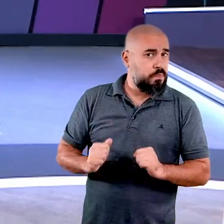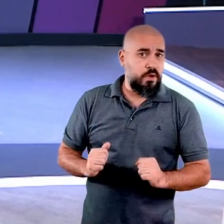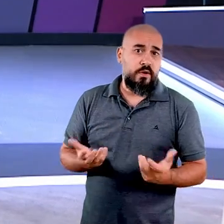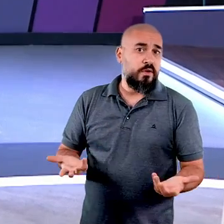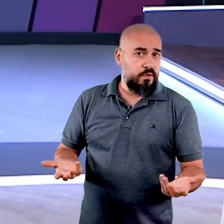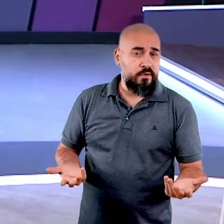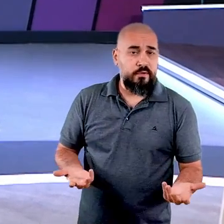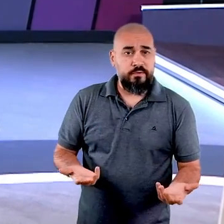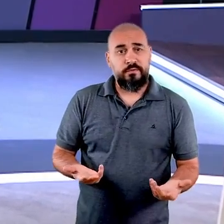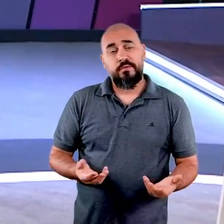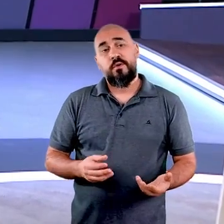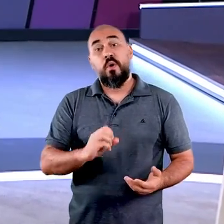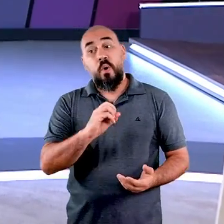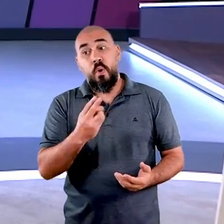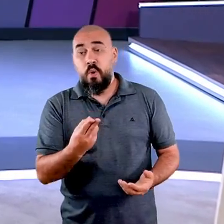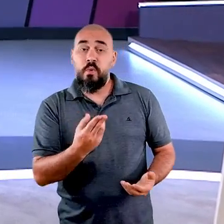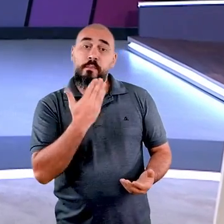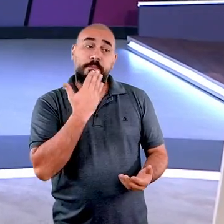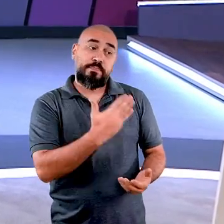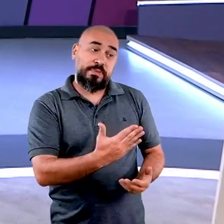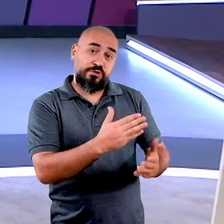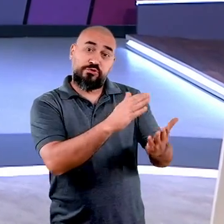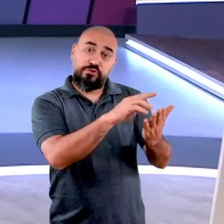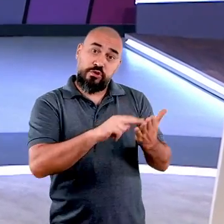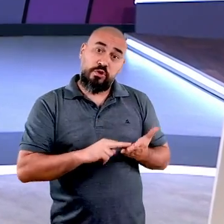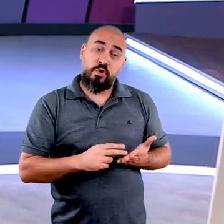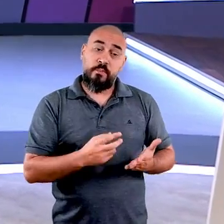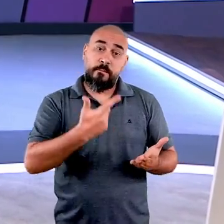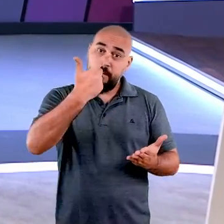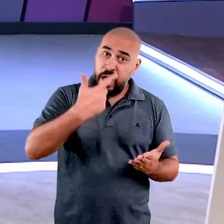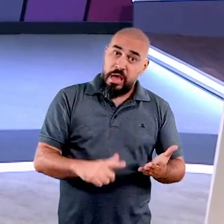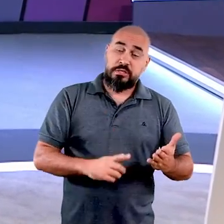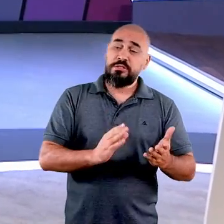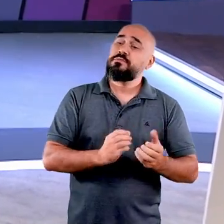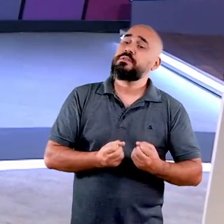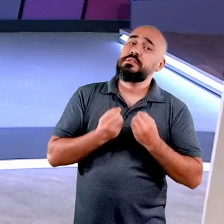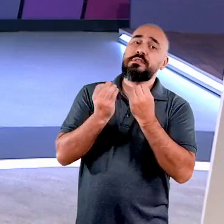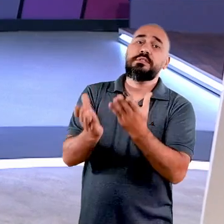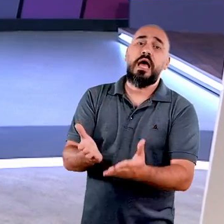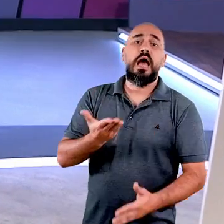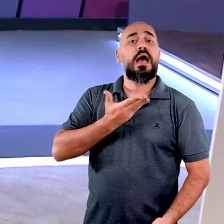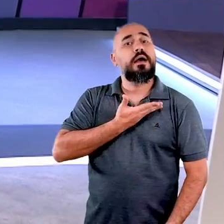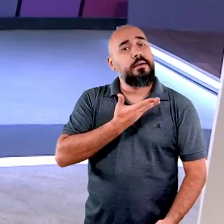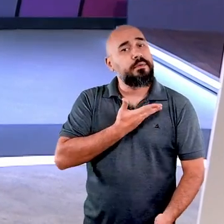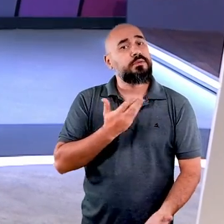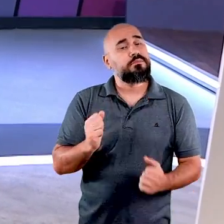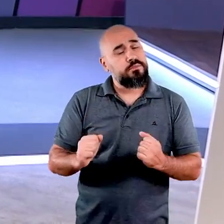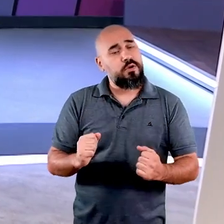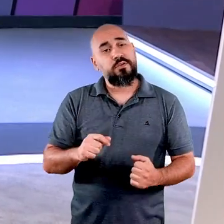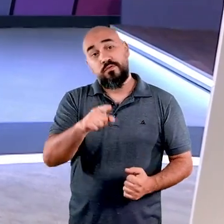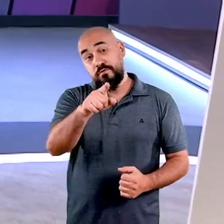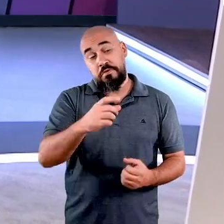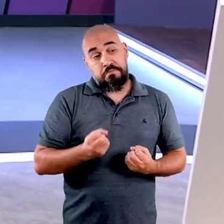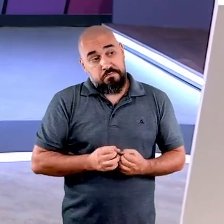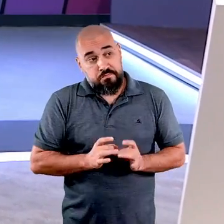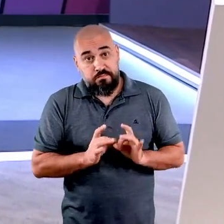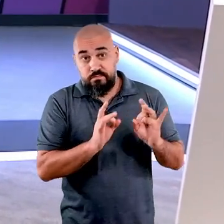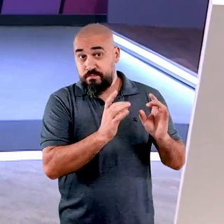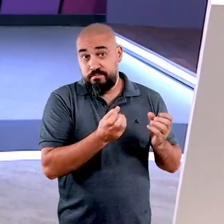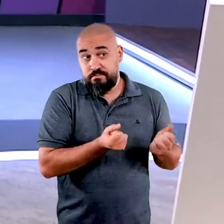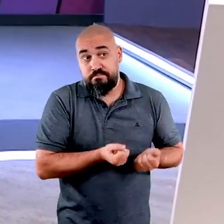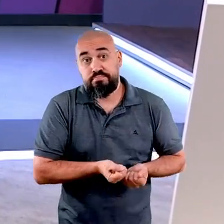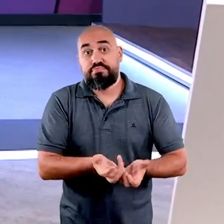experiência muito interessante que você pode passar. Quando você está compartilhando, você também está aprendendo mais da palavra de